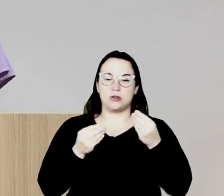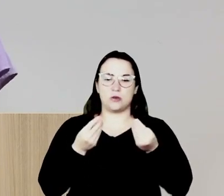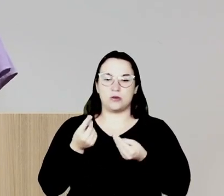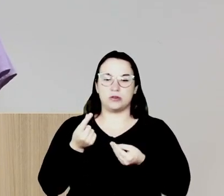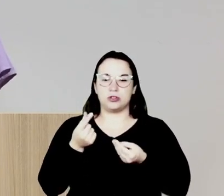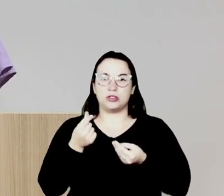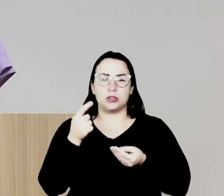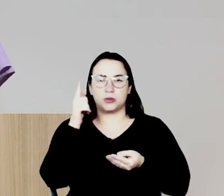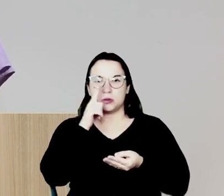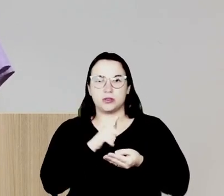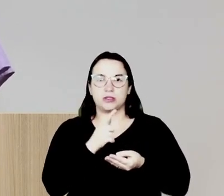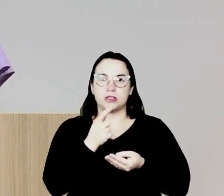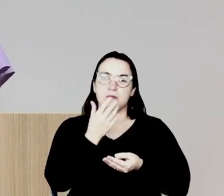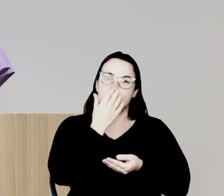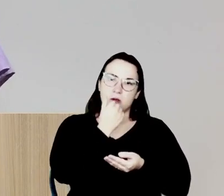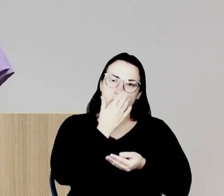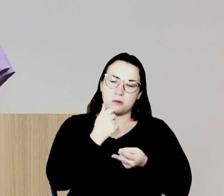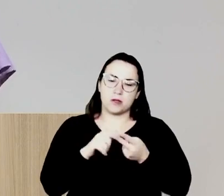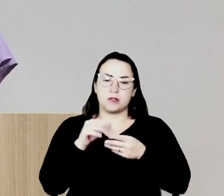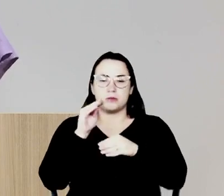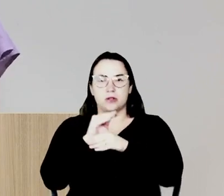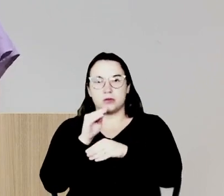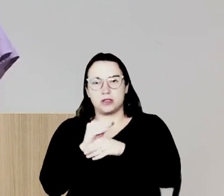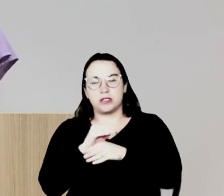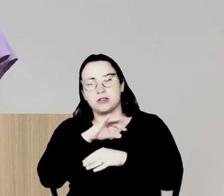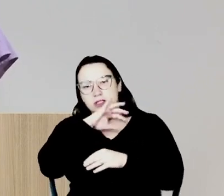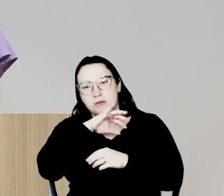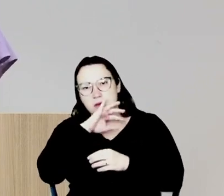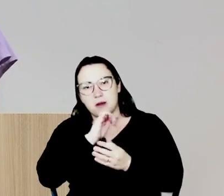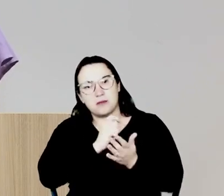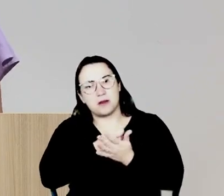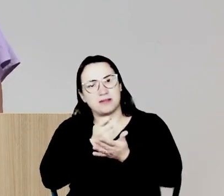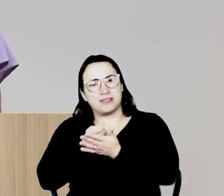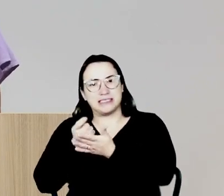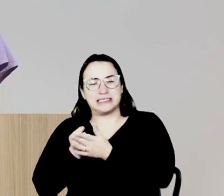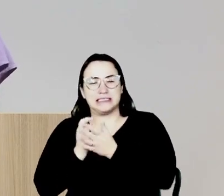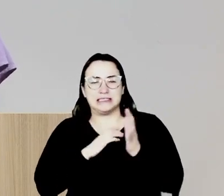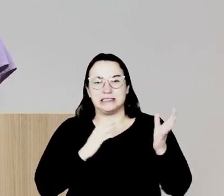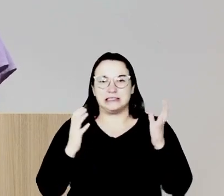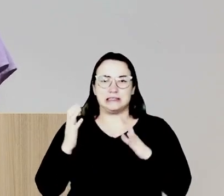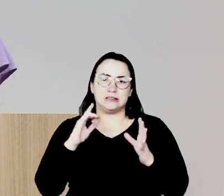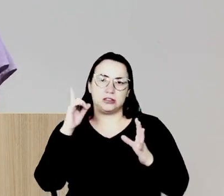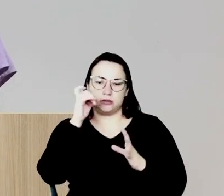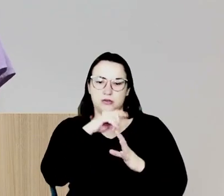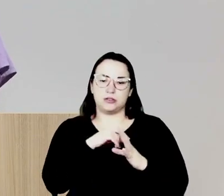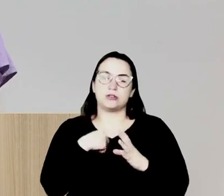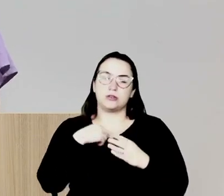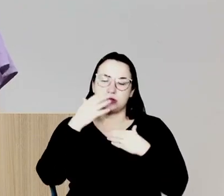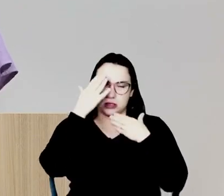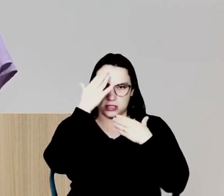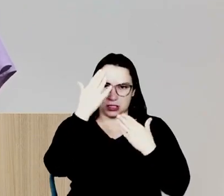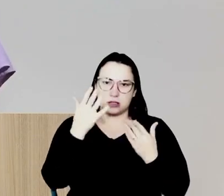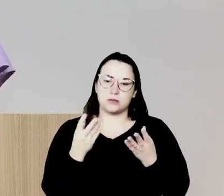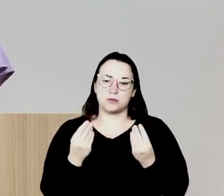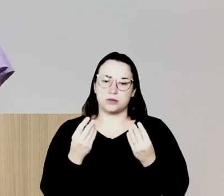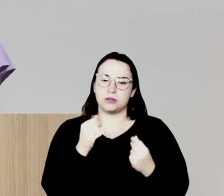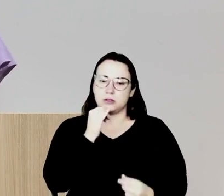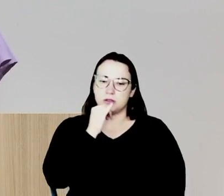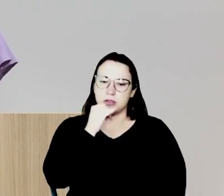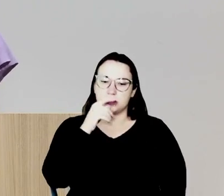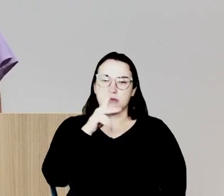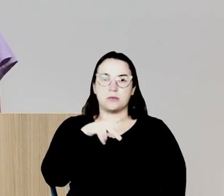para ração, para cuidar dos animais, para pagar as contas. Então, eu tenho que agradecer muito algumas pessoas, que, por exemplo, a Prof.